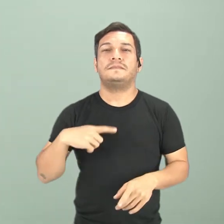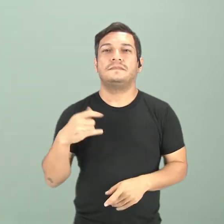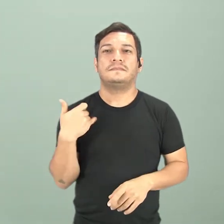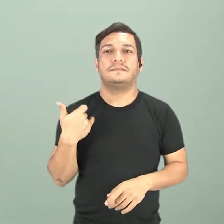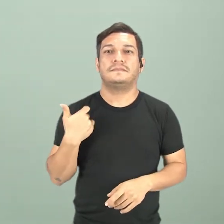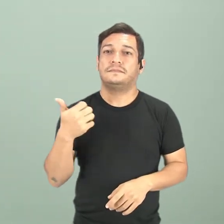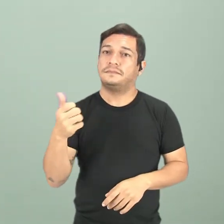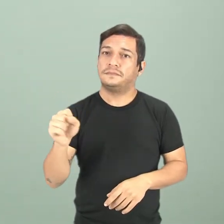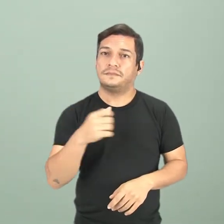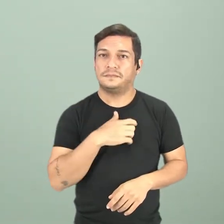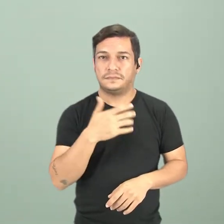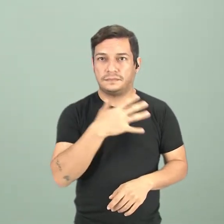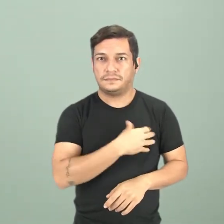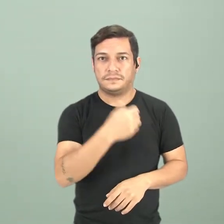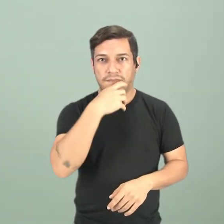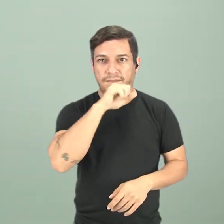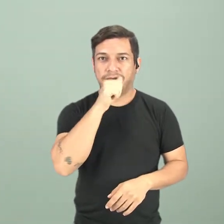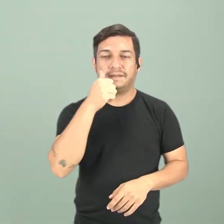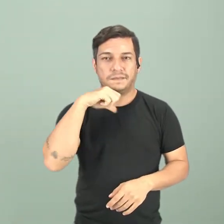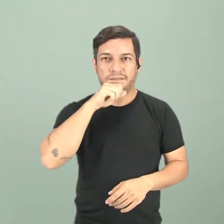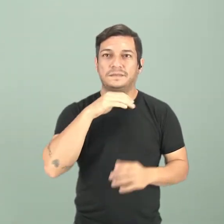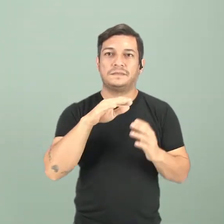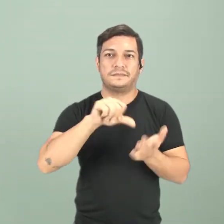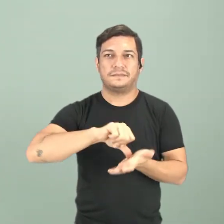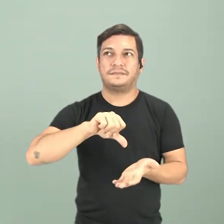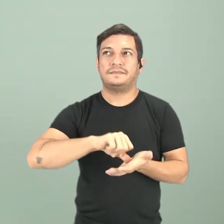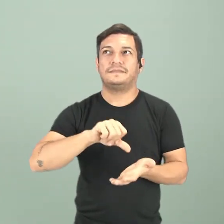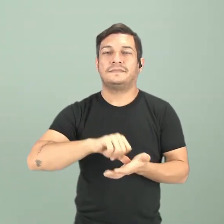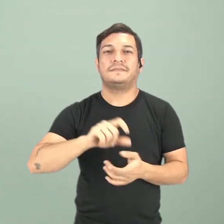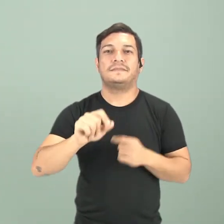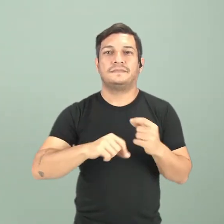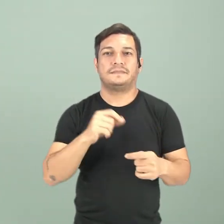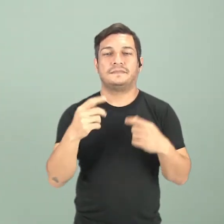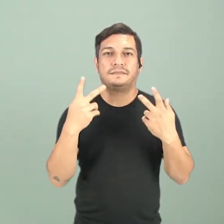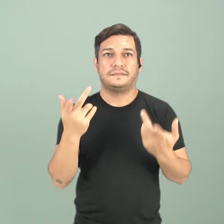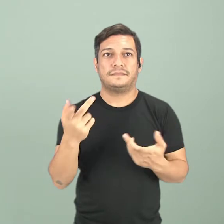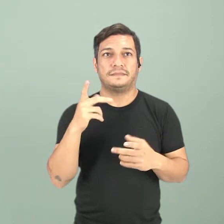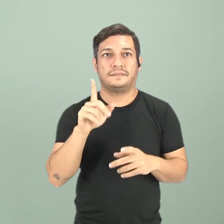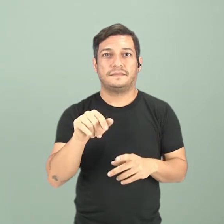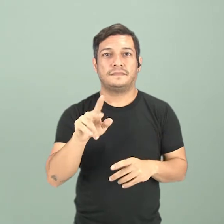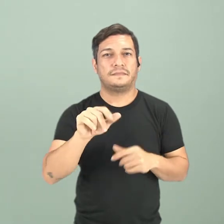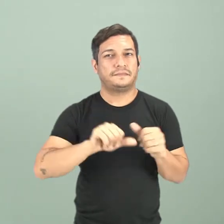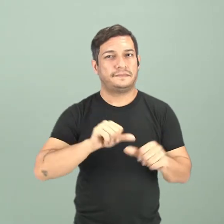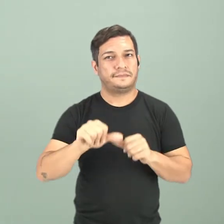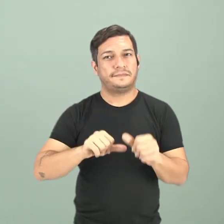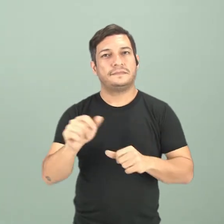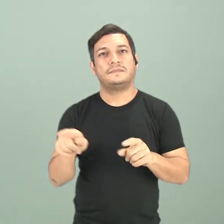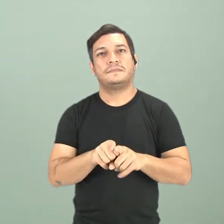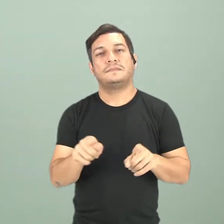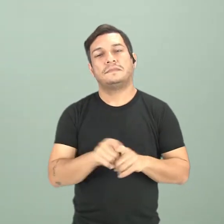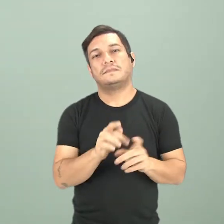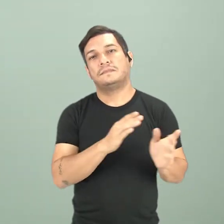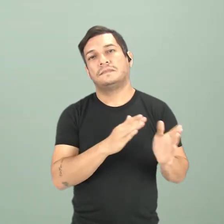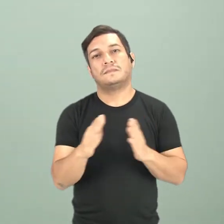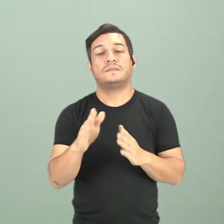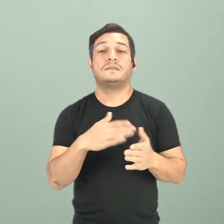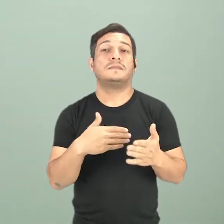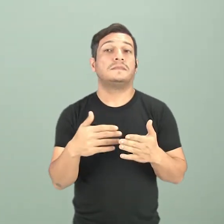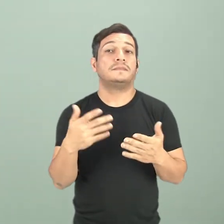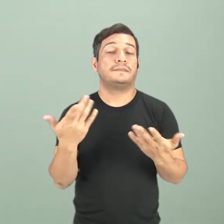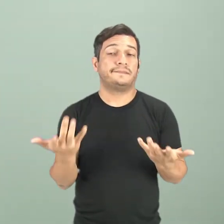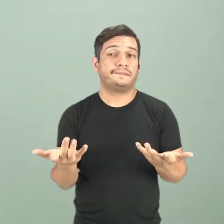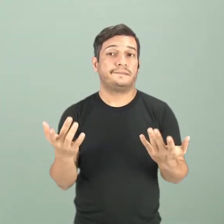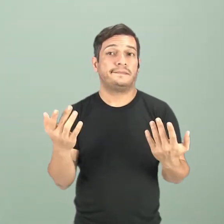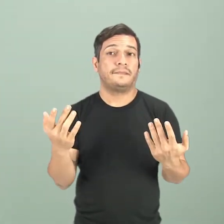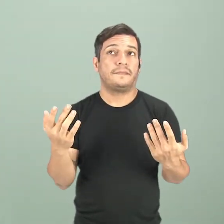pai e mãe ateniense. E no caso de Roma também, isso variou muito no decorrer do tempo. De qualquer maneira, a